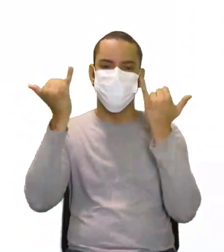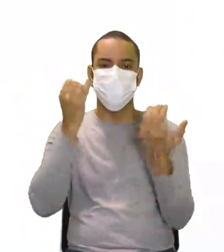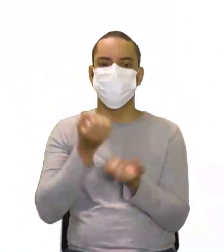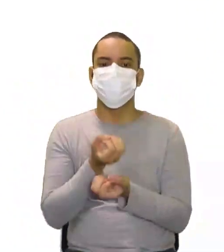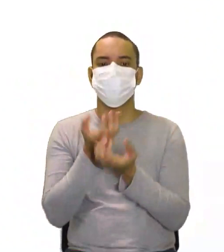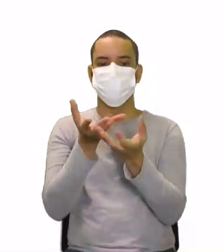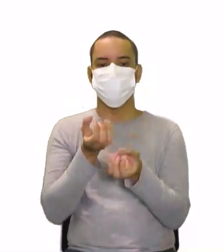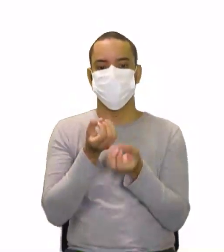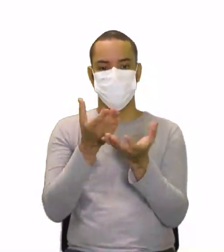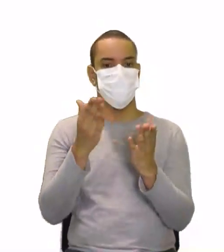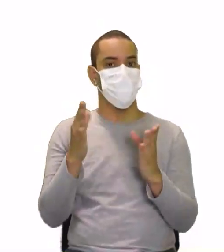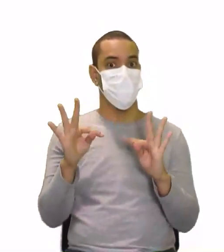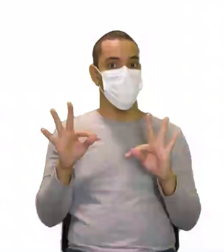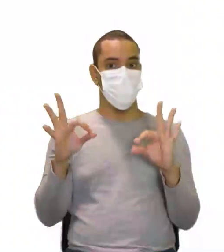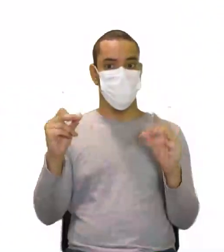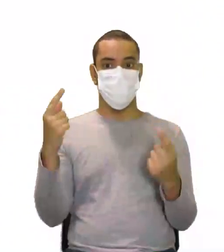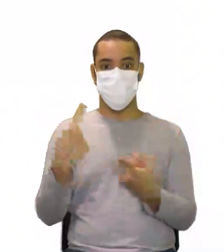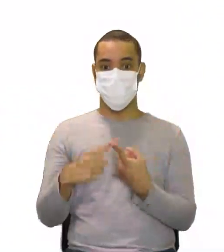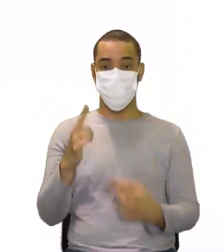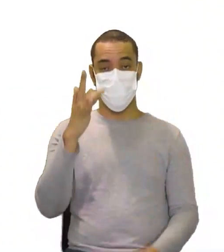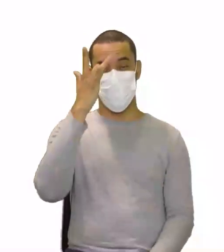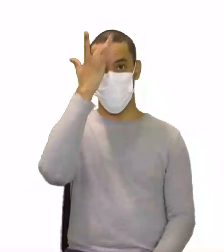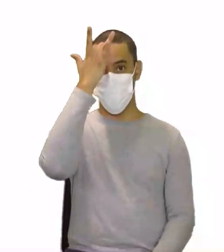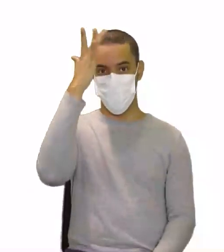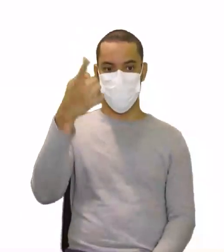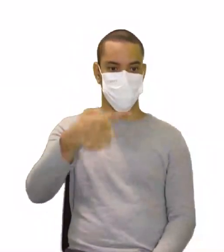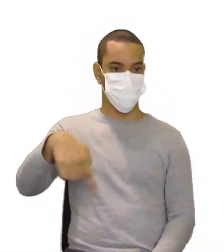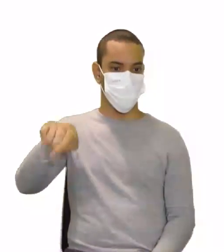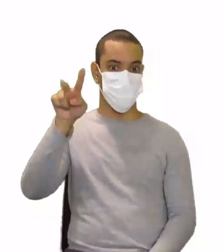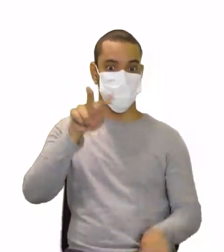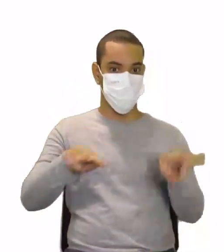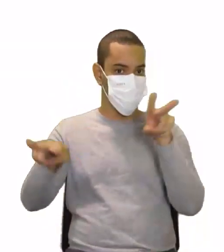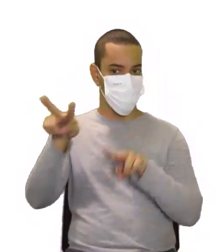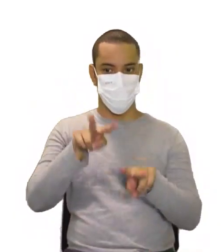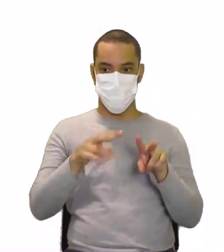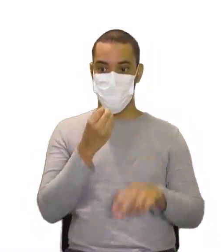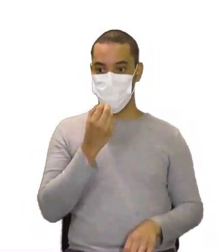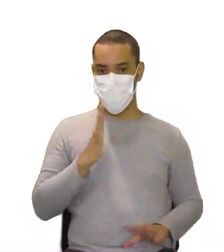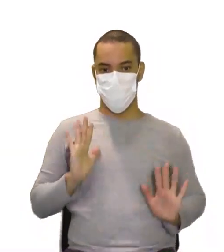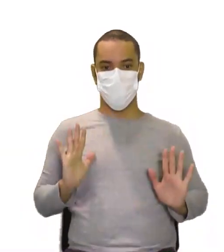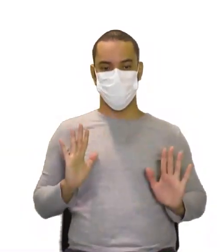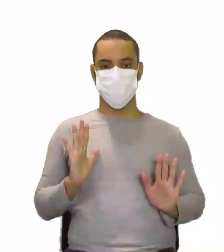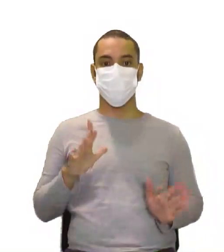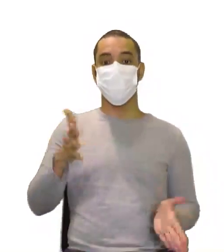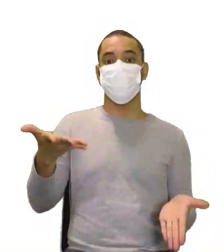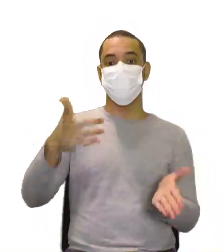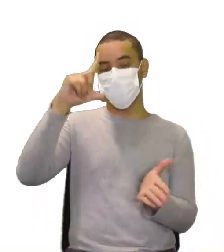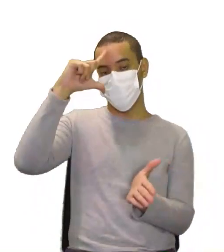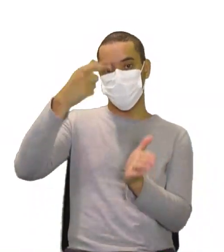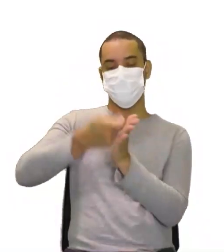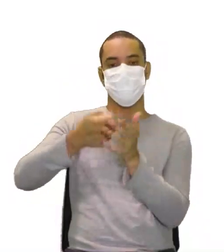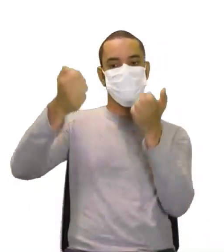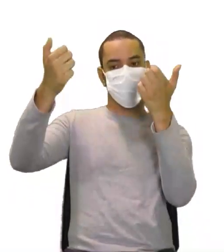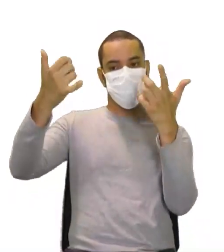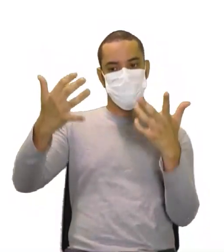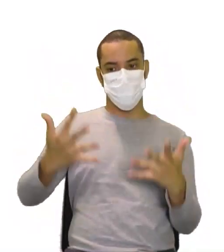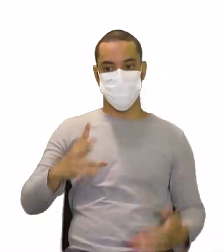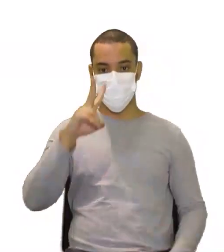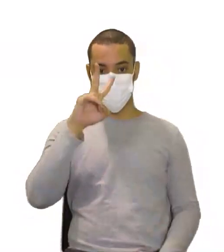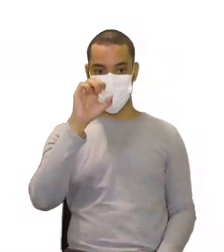a maioria dele em centímetros, porque é mais fácil você visualizar. Determine a